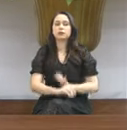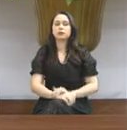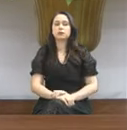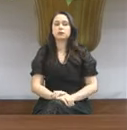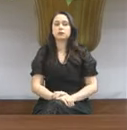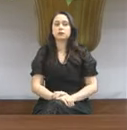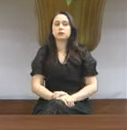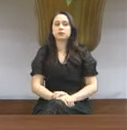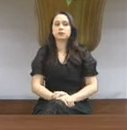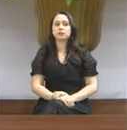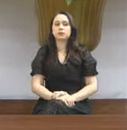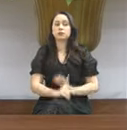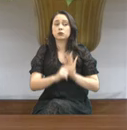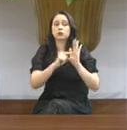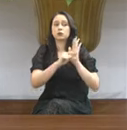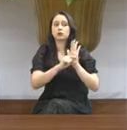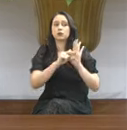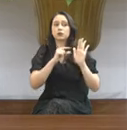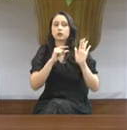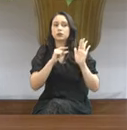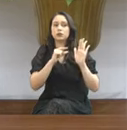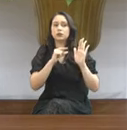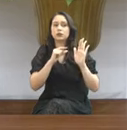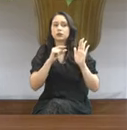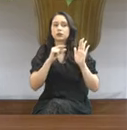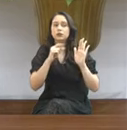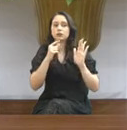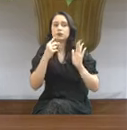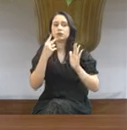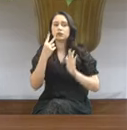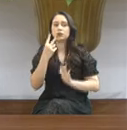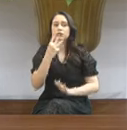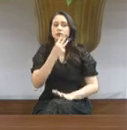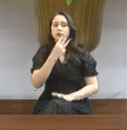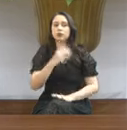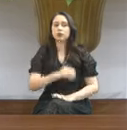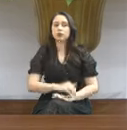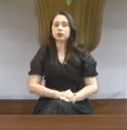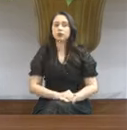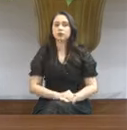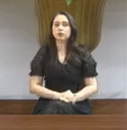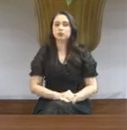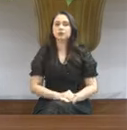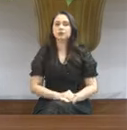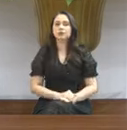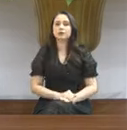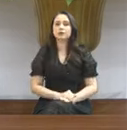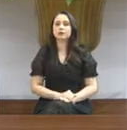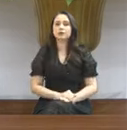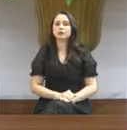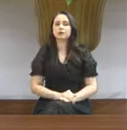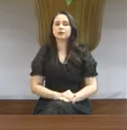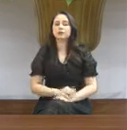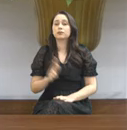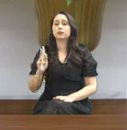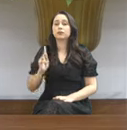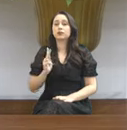e destacar o versículo de número 23. Carta aos